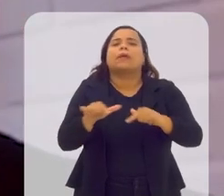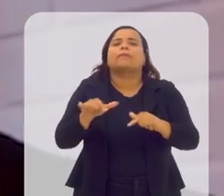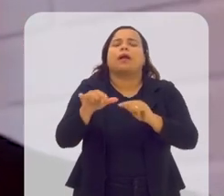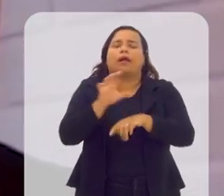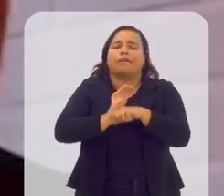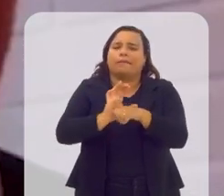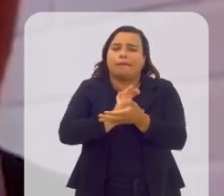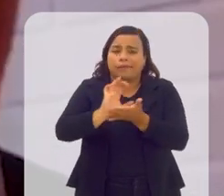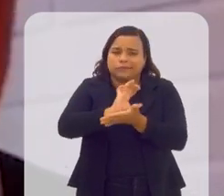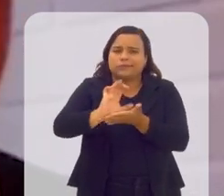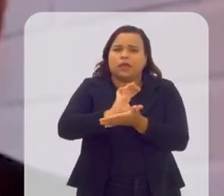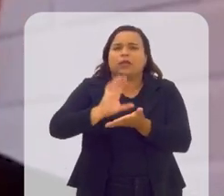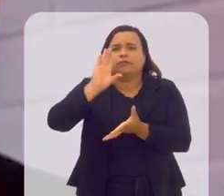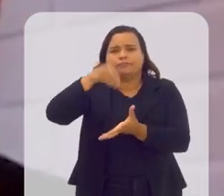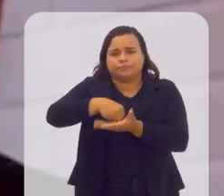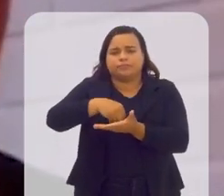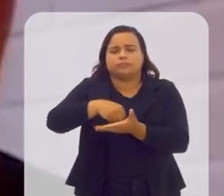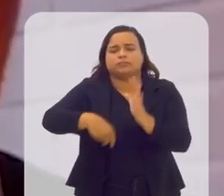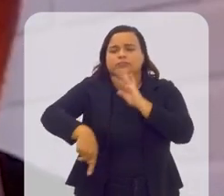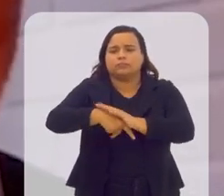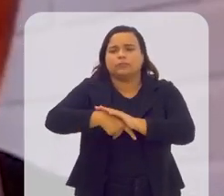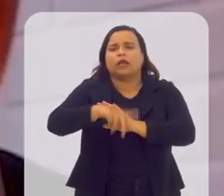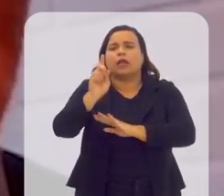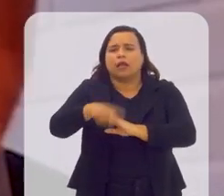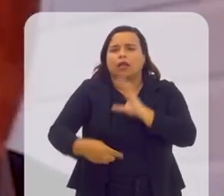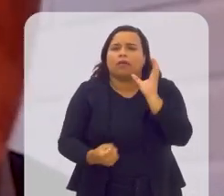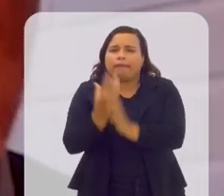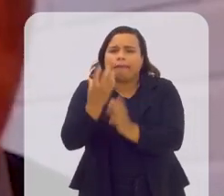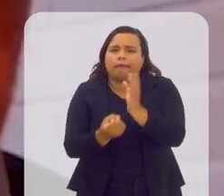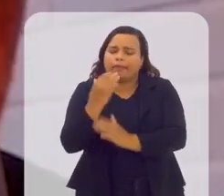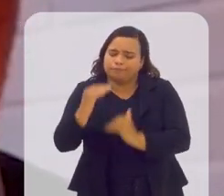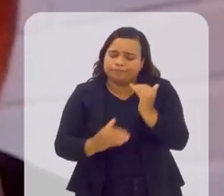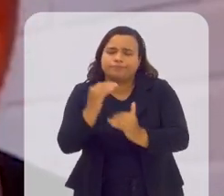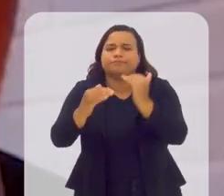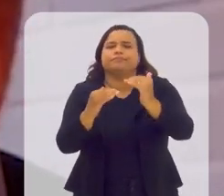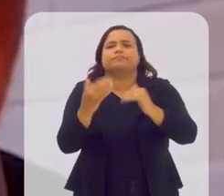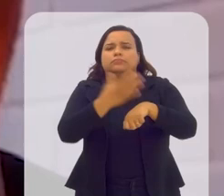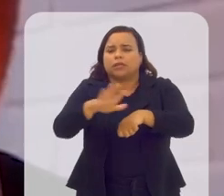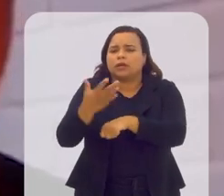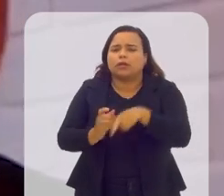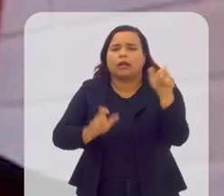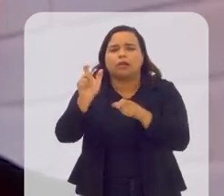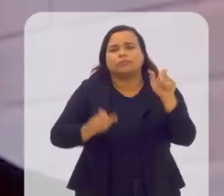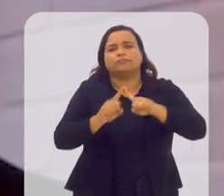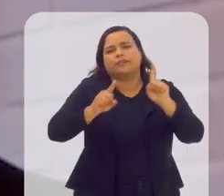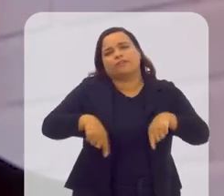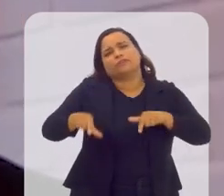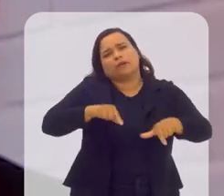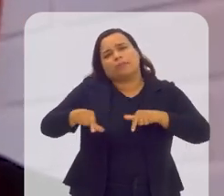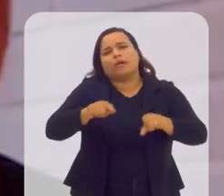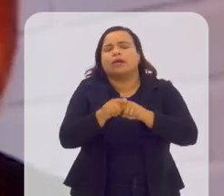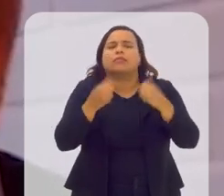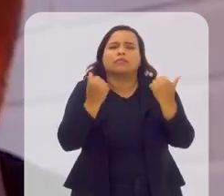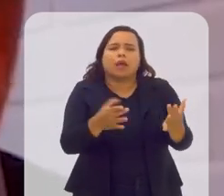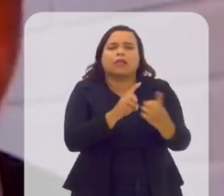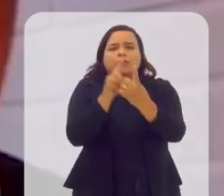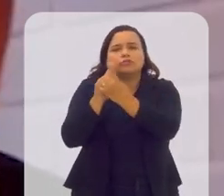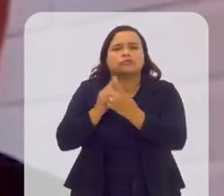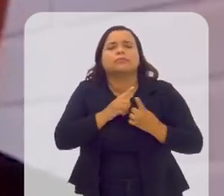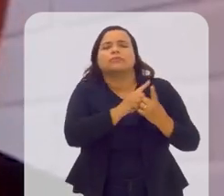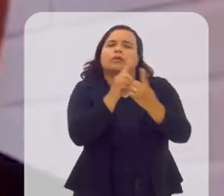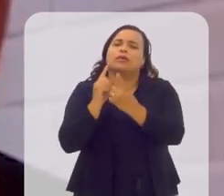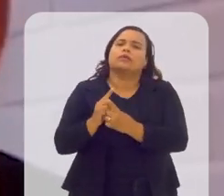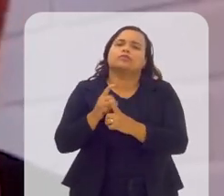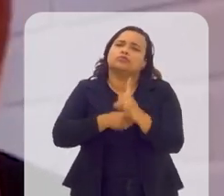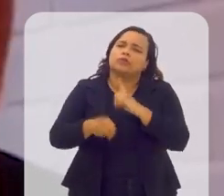Regional do SESC-SENAT é desenvolver, treinar os trabalhadores, atender